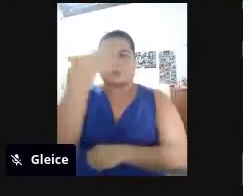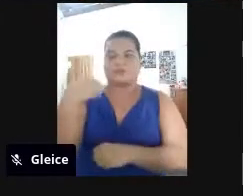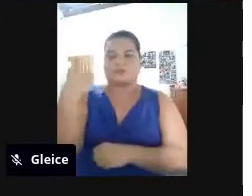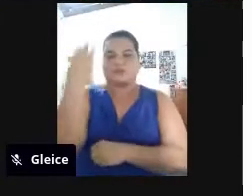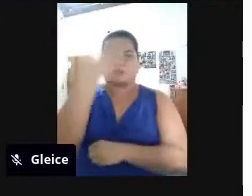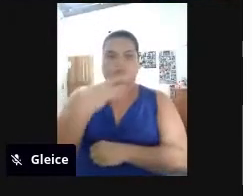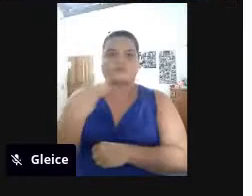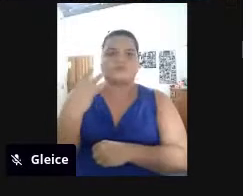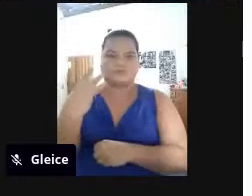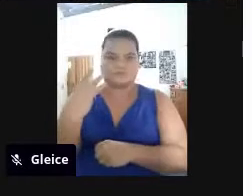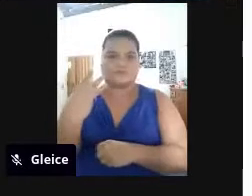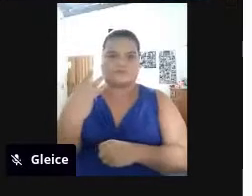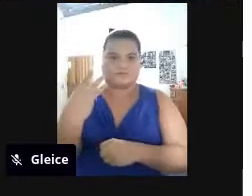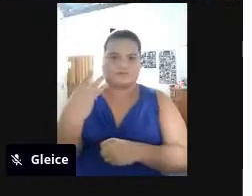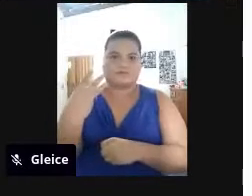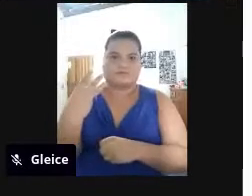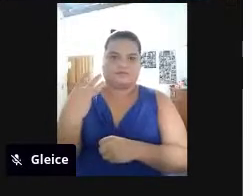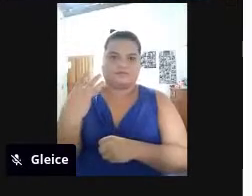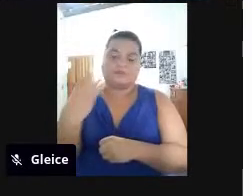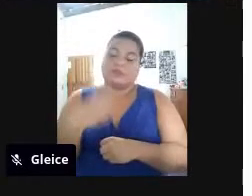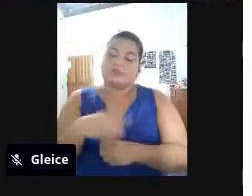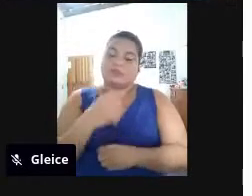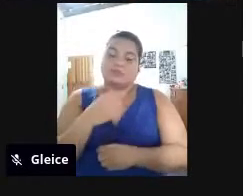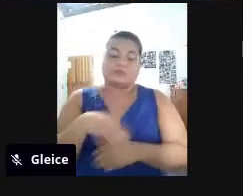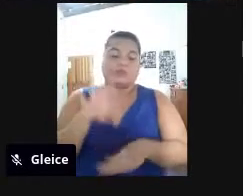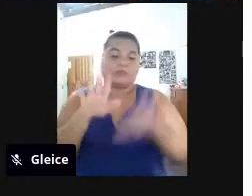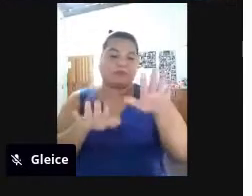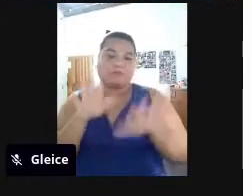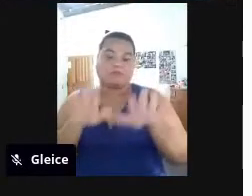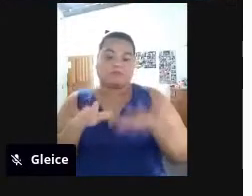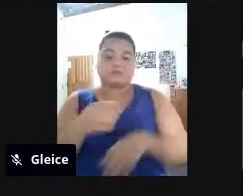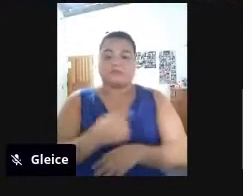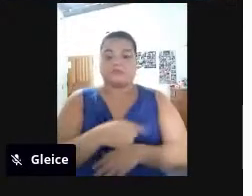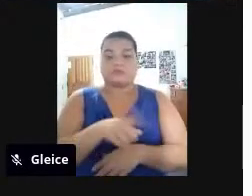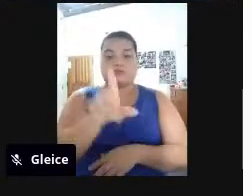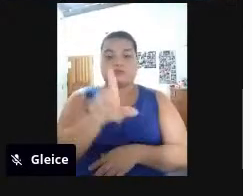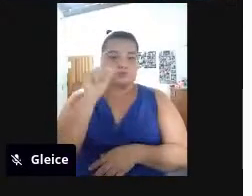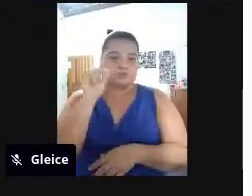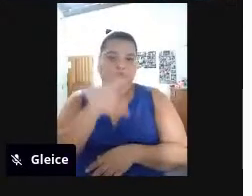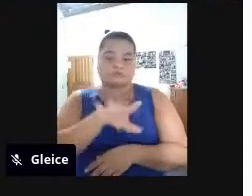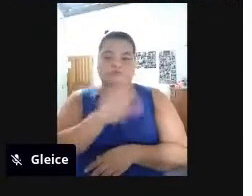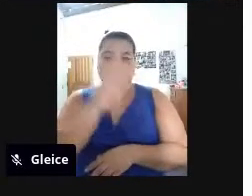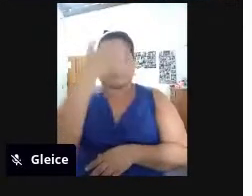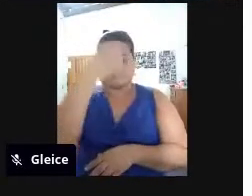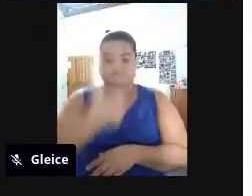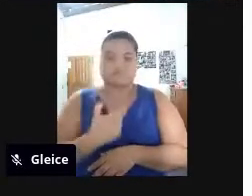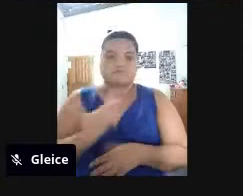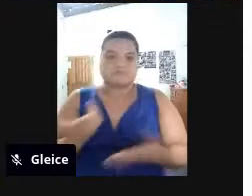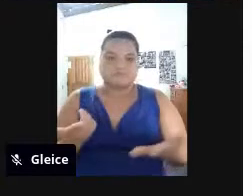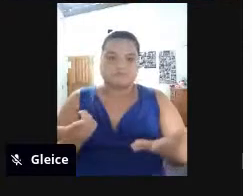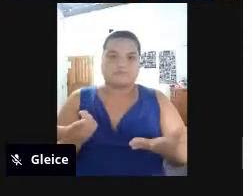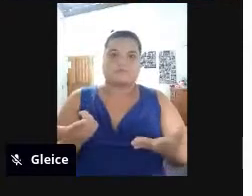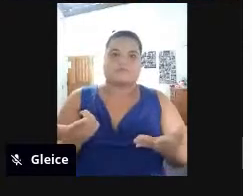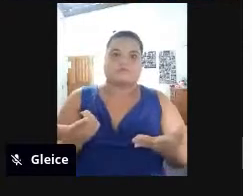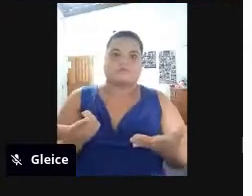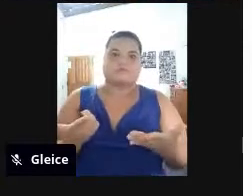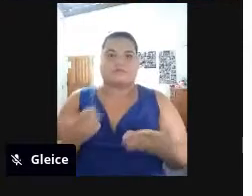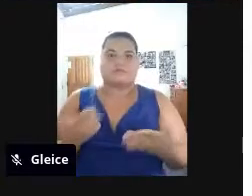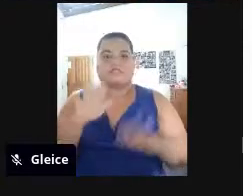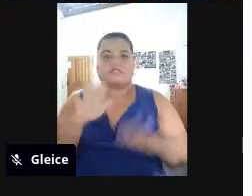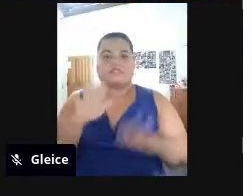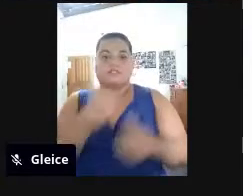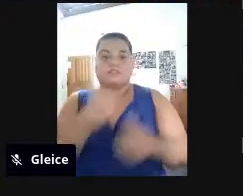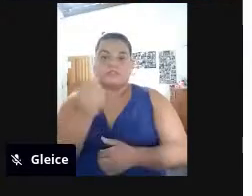relacionada com o desempenho do indivíduo. Então, para isso, a quantidade, né, a recomendação ela é maior. Ela é de 6 a 10 gramas